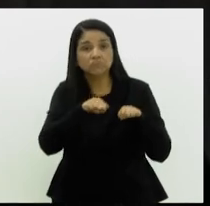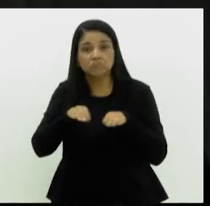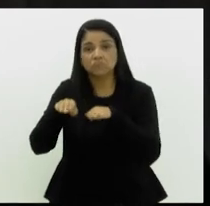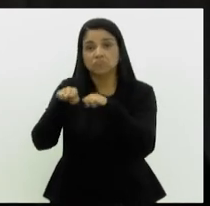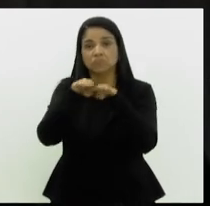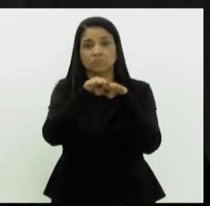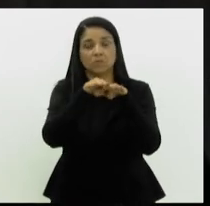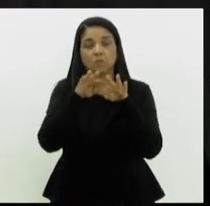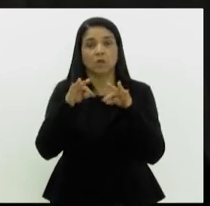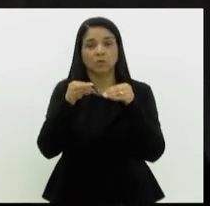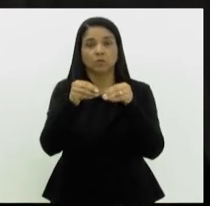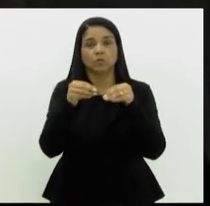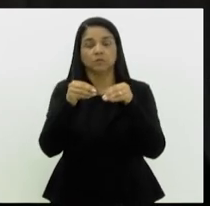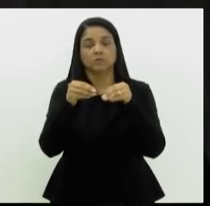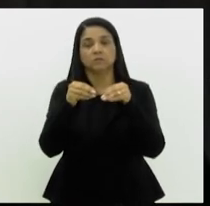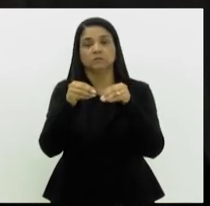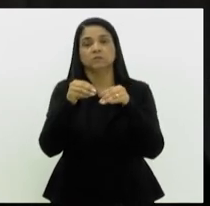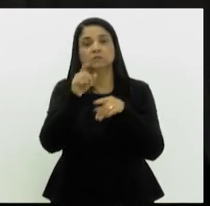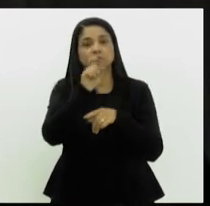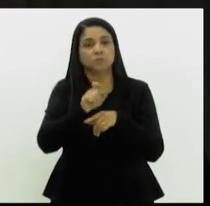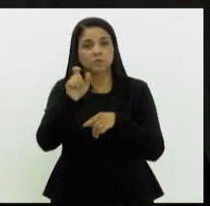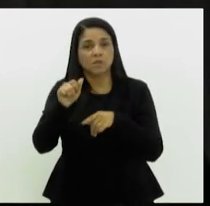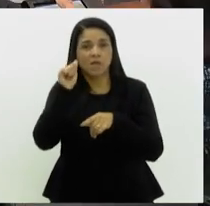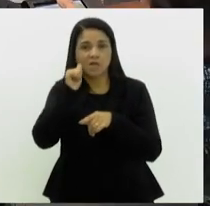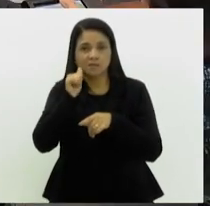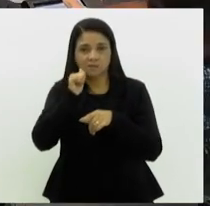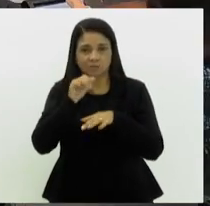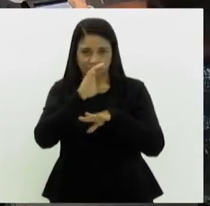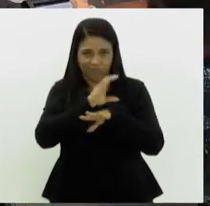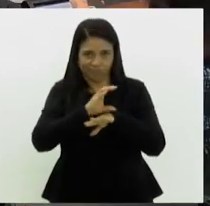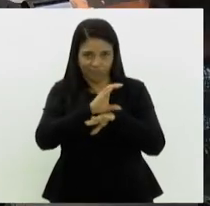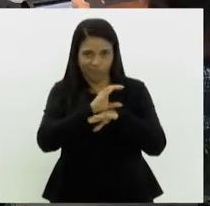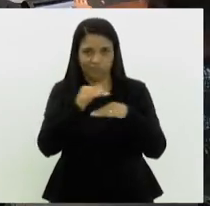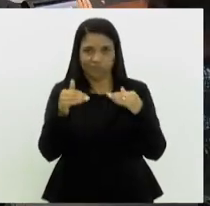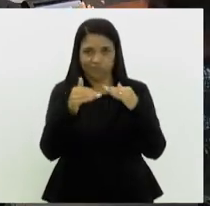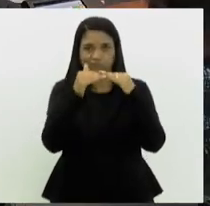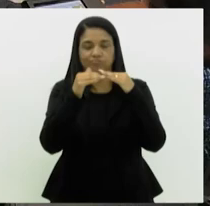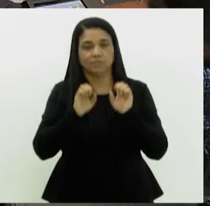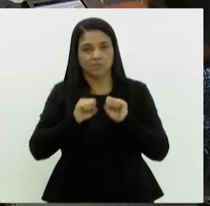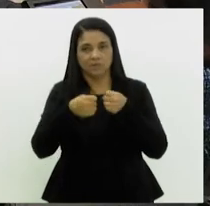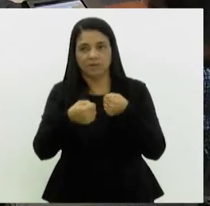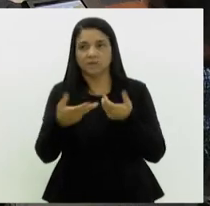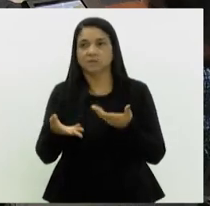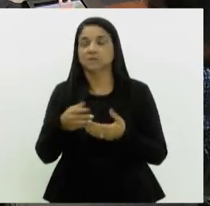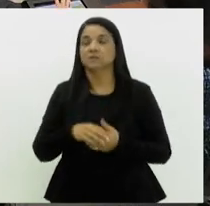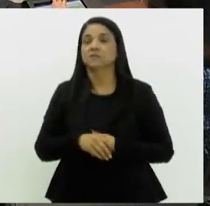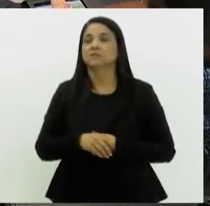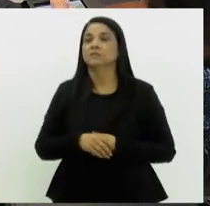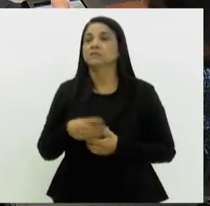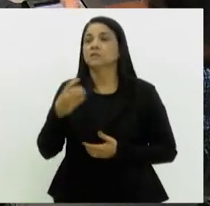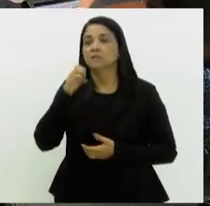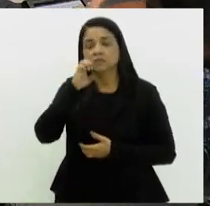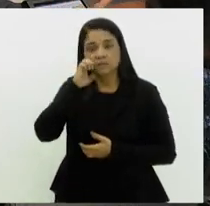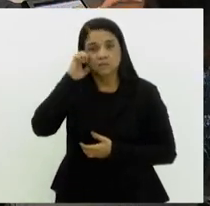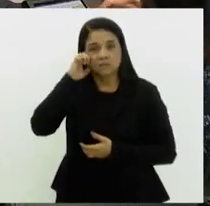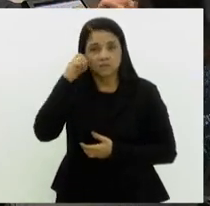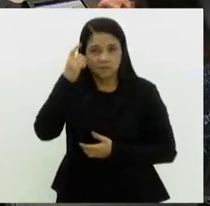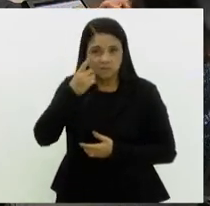são colocadas. É isso, senhora presidenta, muito obrigada. Deputada Élica Takimoto, para discutir.